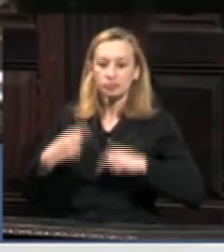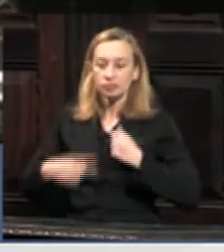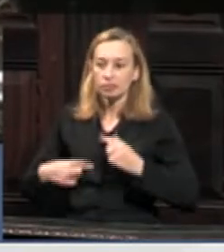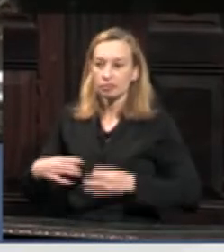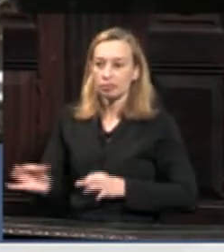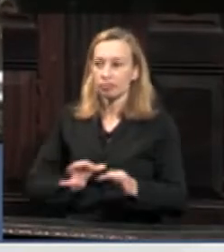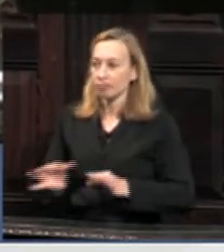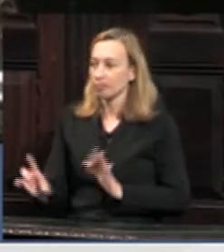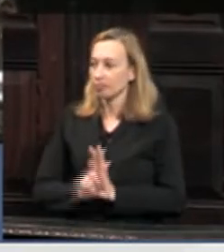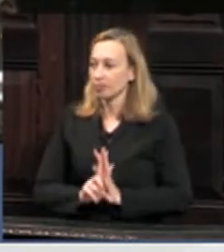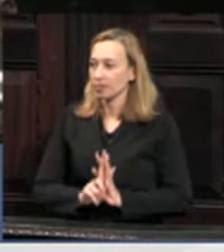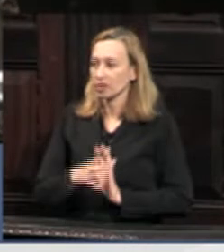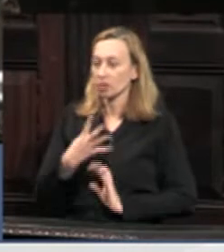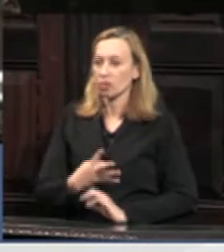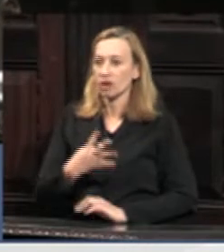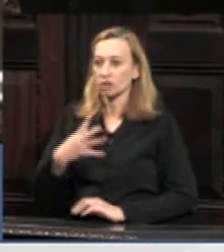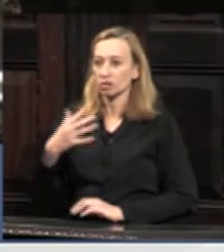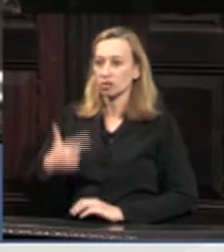projeto de lei